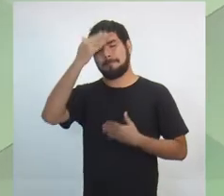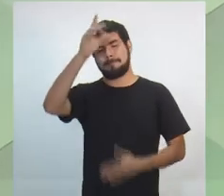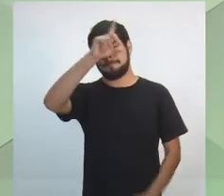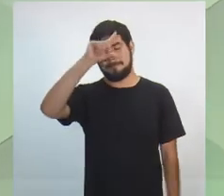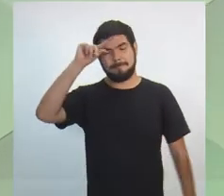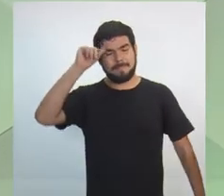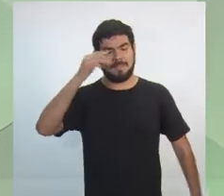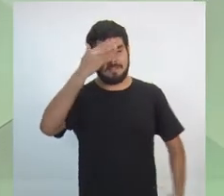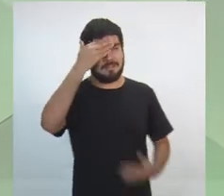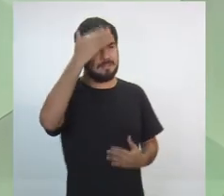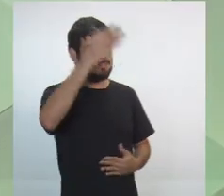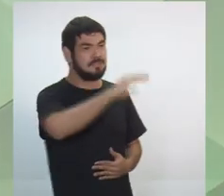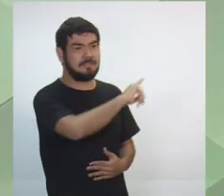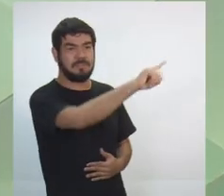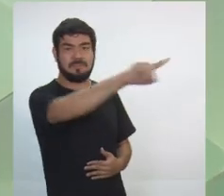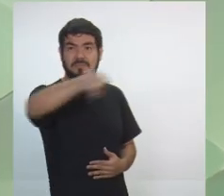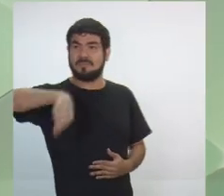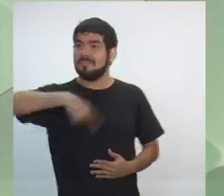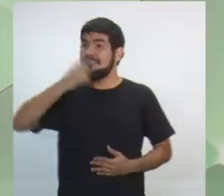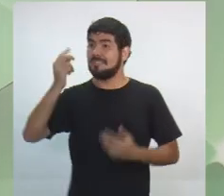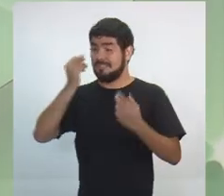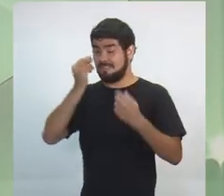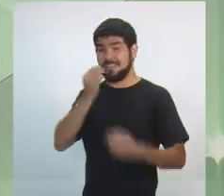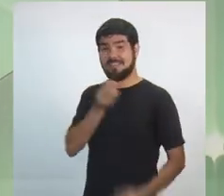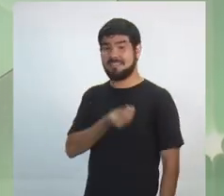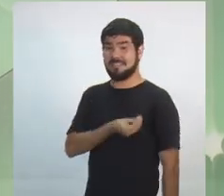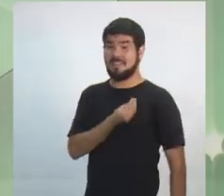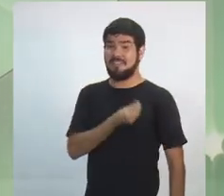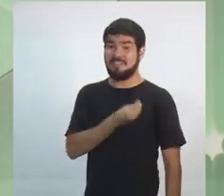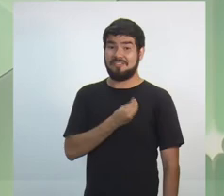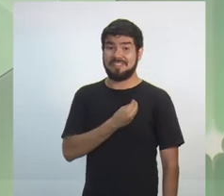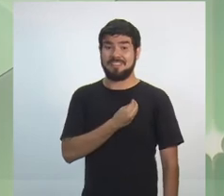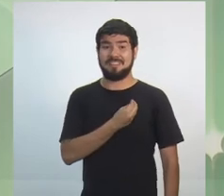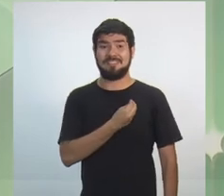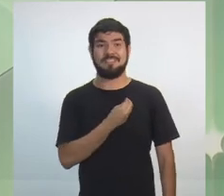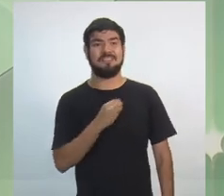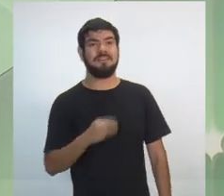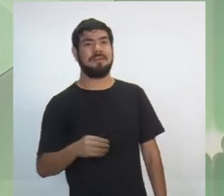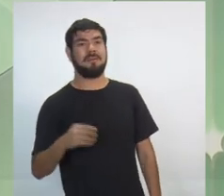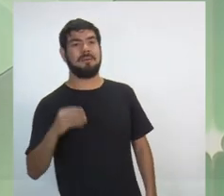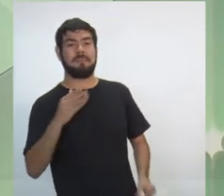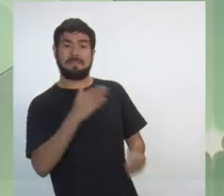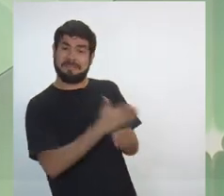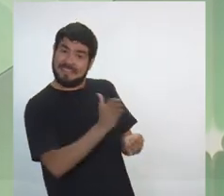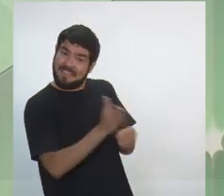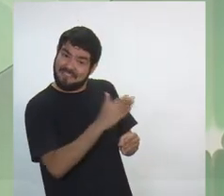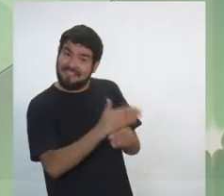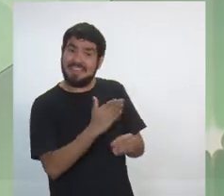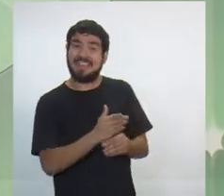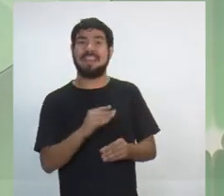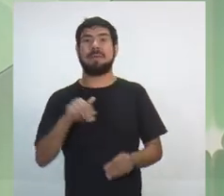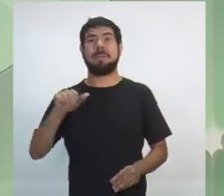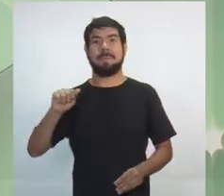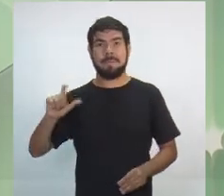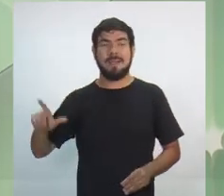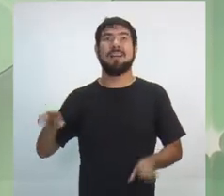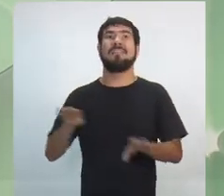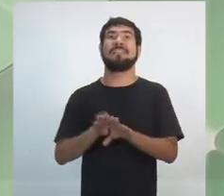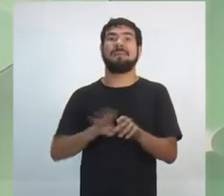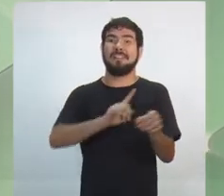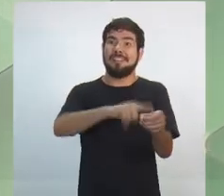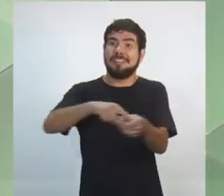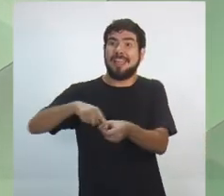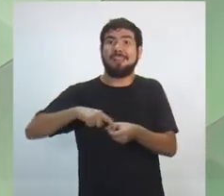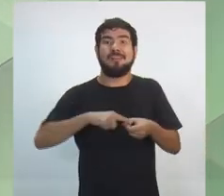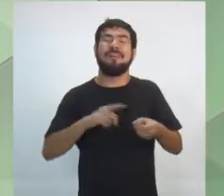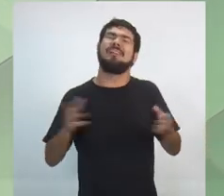Eu gostaria de agradecer a todo mundo que está acompanhando a gente ao vivo, pelo portal, pela Rádio Mel Interfé, ao vivo também nos municípios do nosso interior do estado.